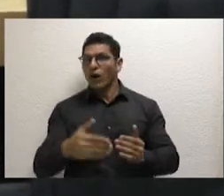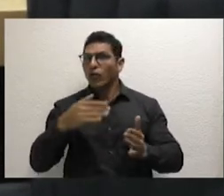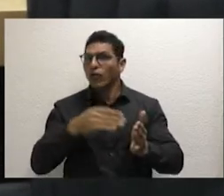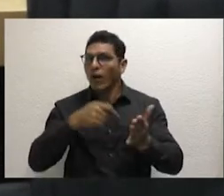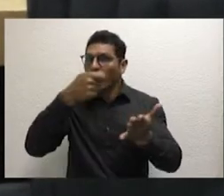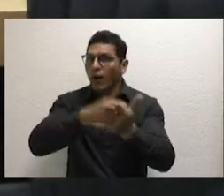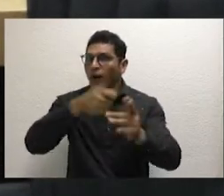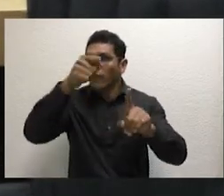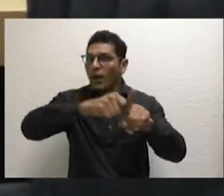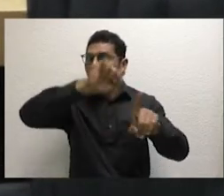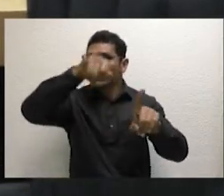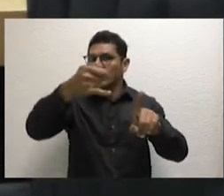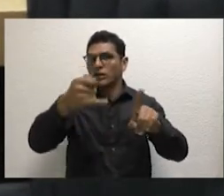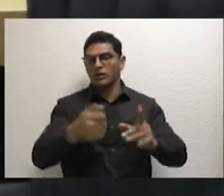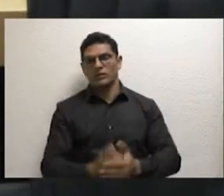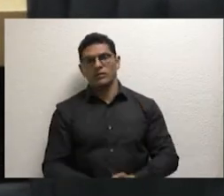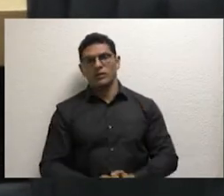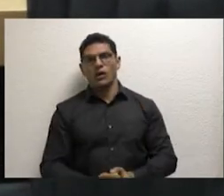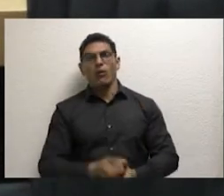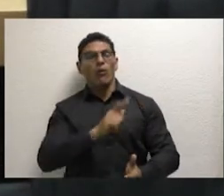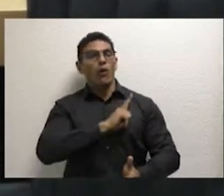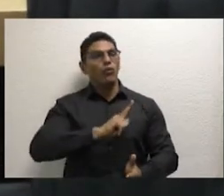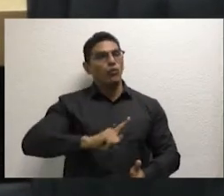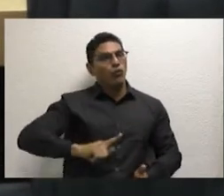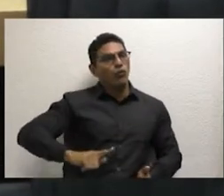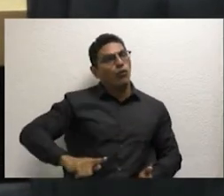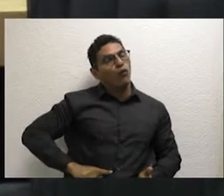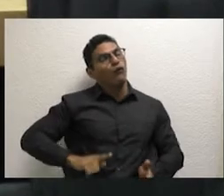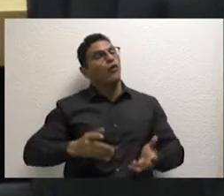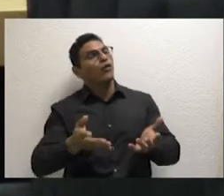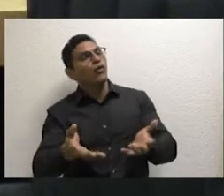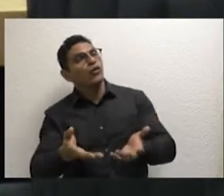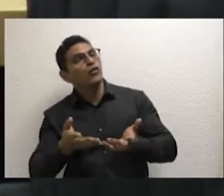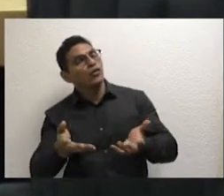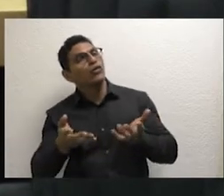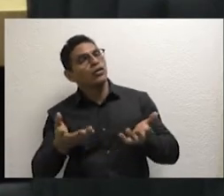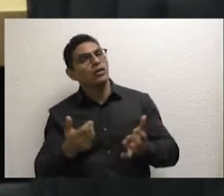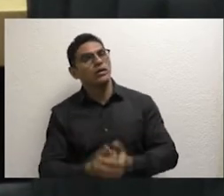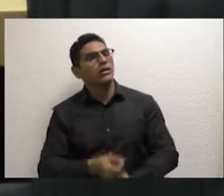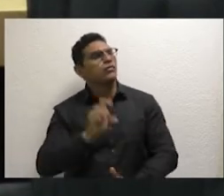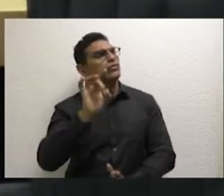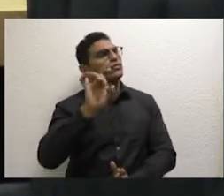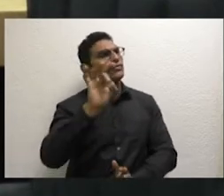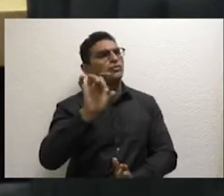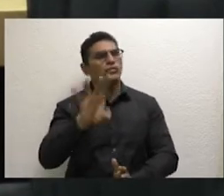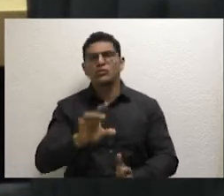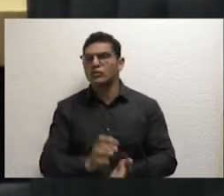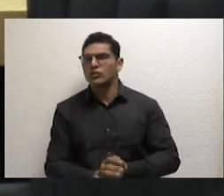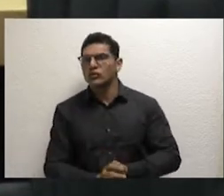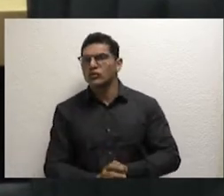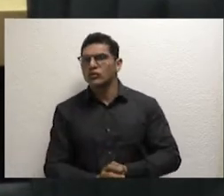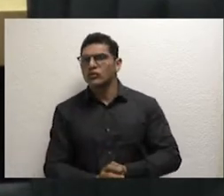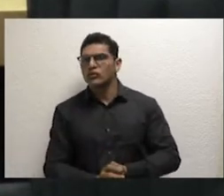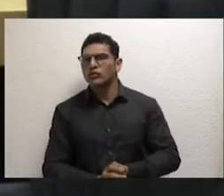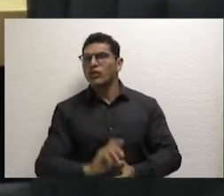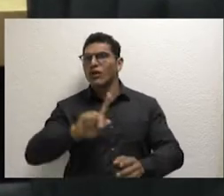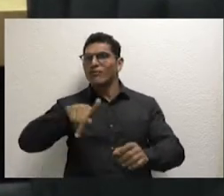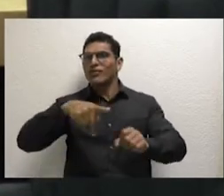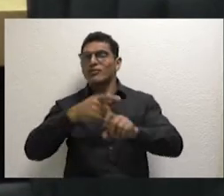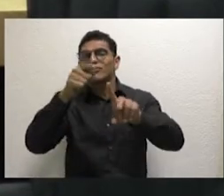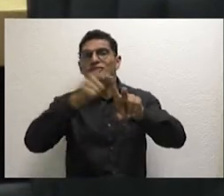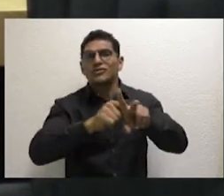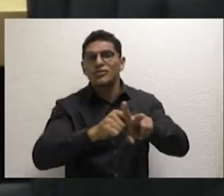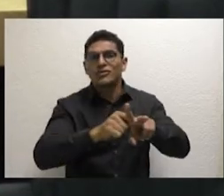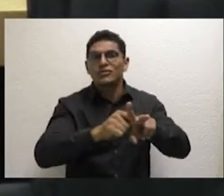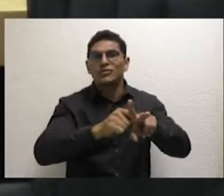paga em janeiro quando o governo queria que fosse somente no segundo semestre eu me